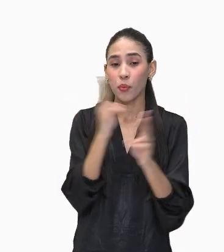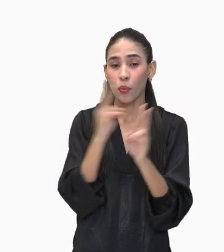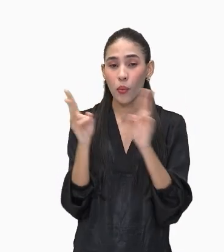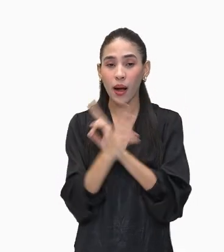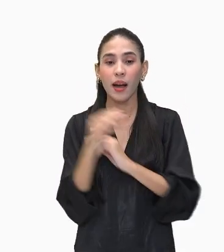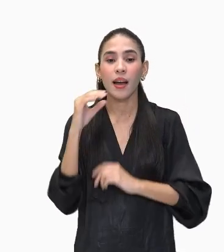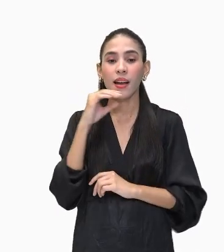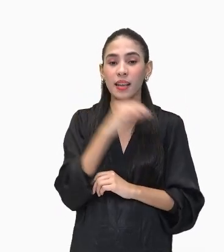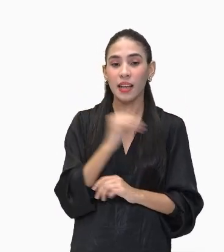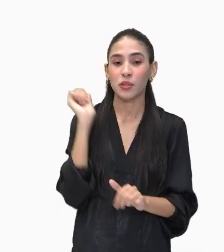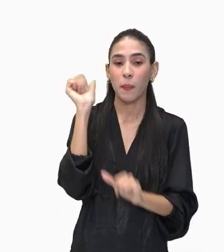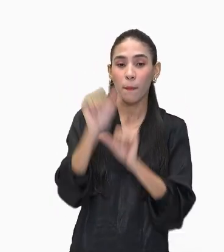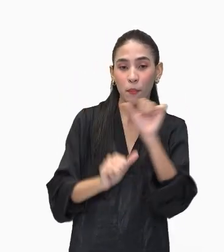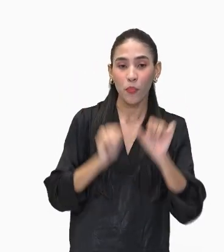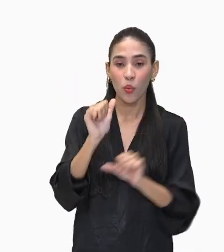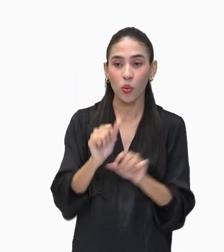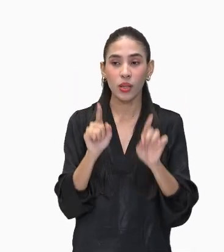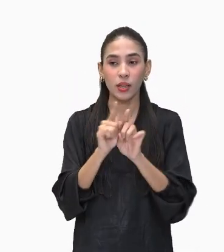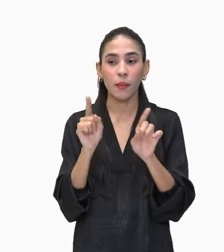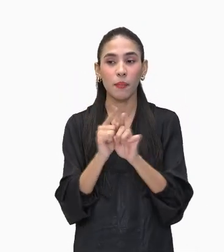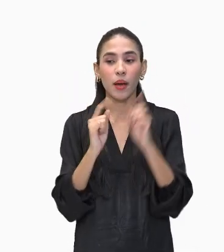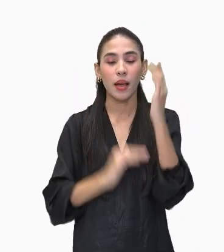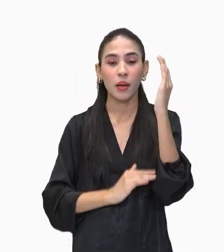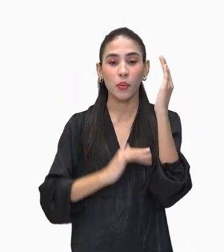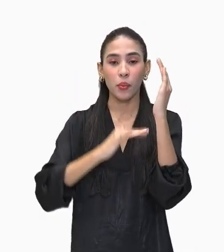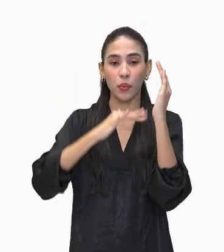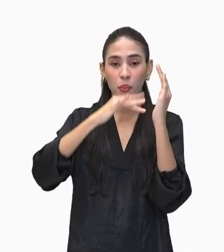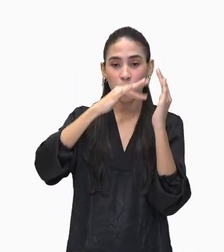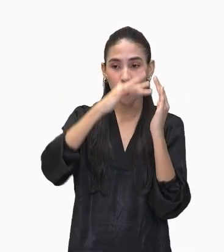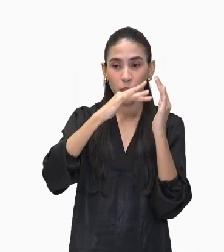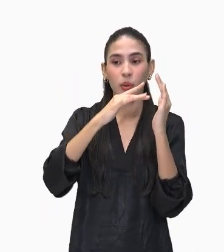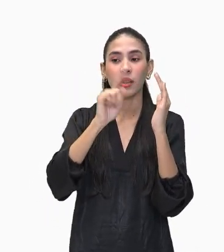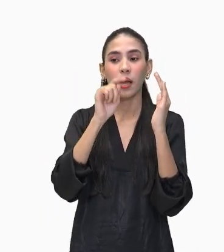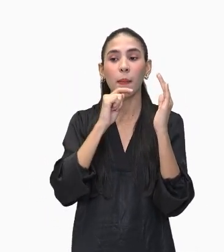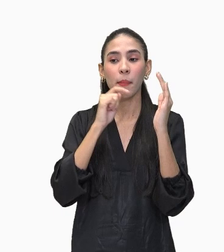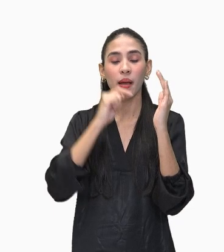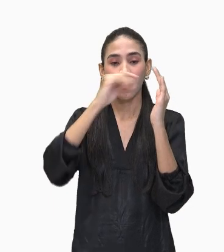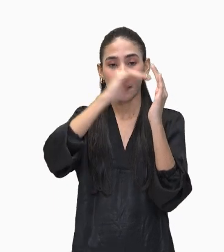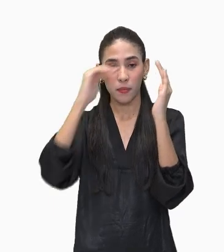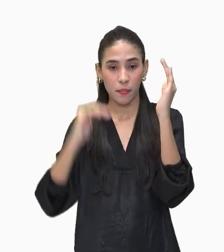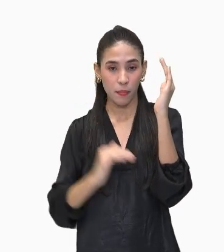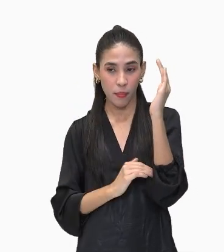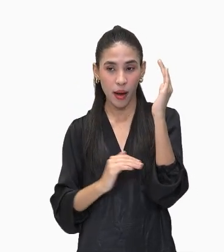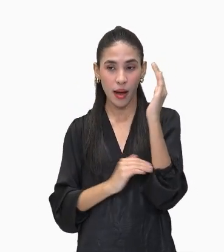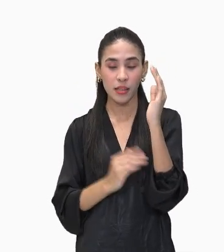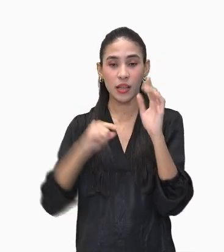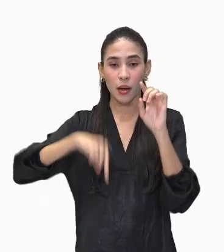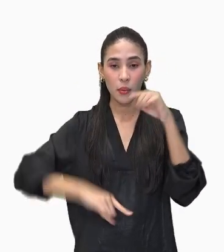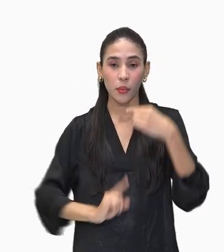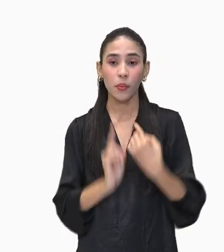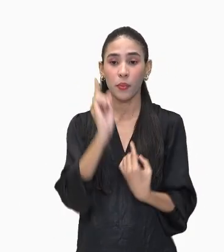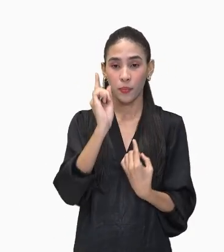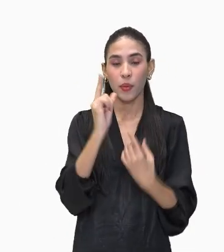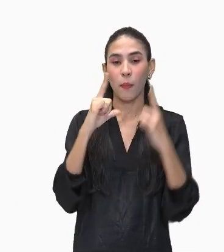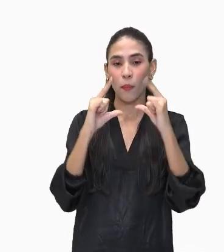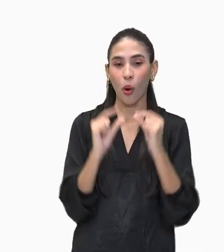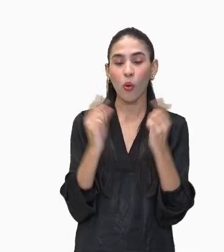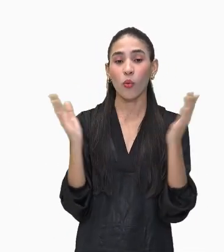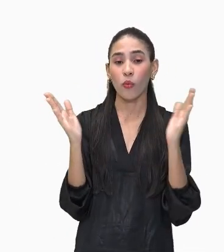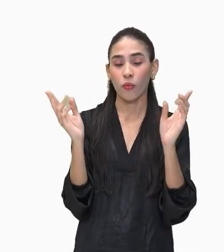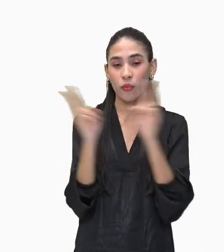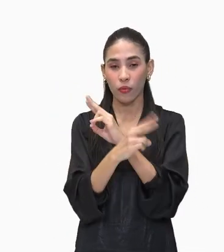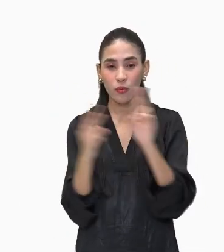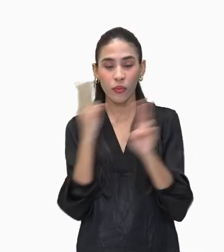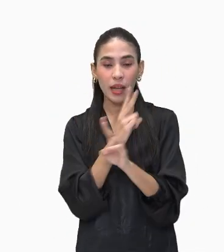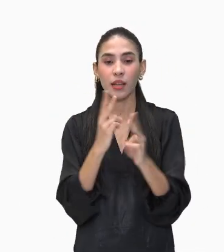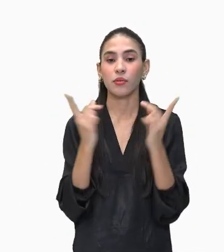fria e o ar frio ele fica na camada mais baixa. Então, com pouco vento, vai ocorrer o quê? A dificuldade